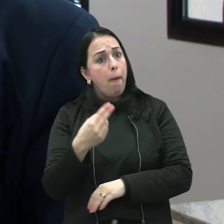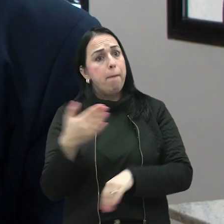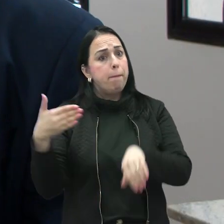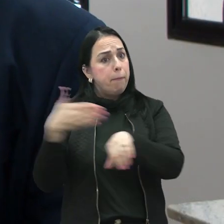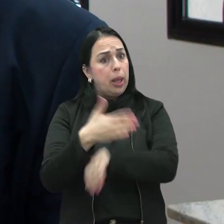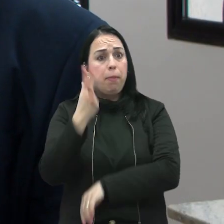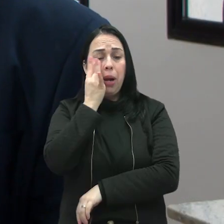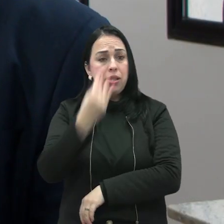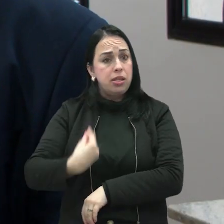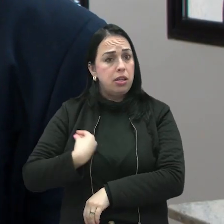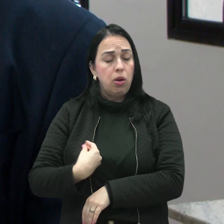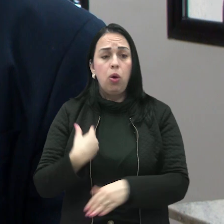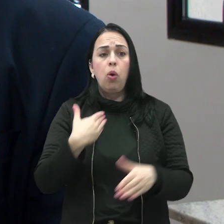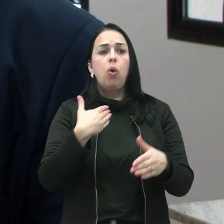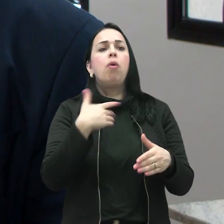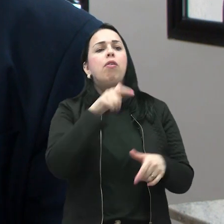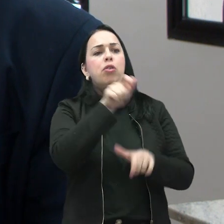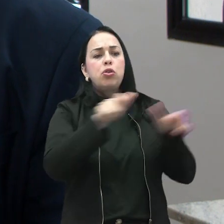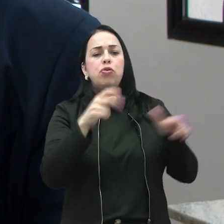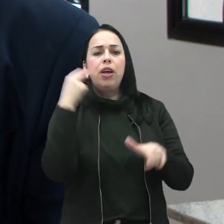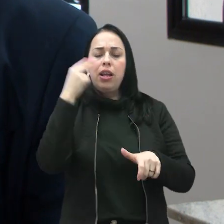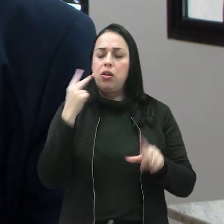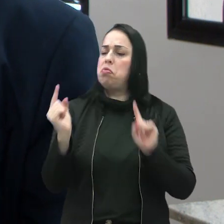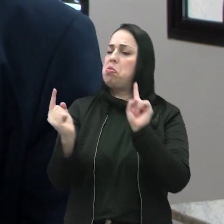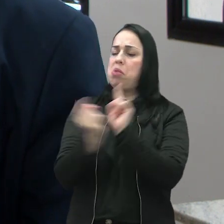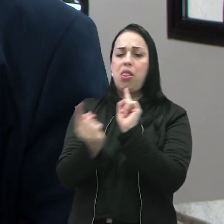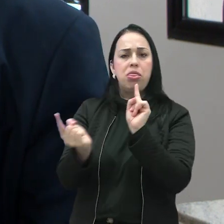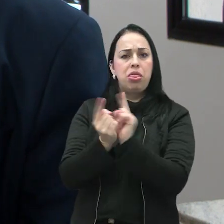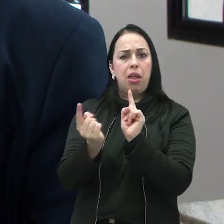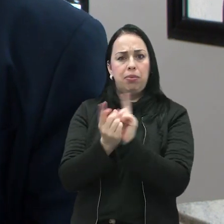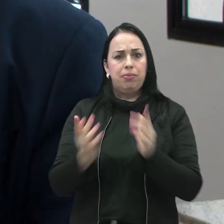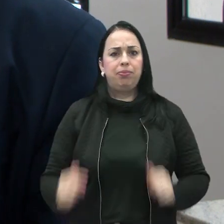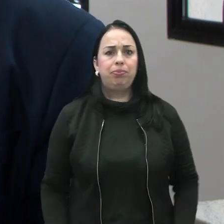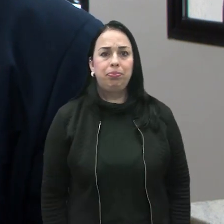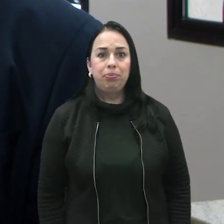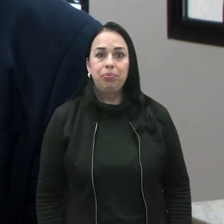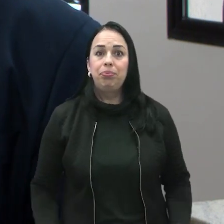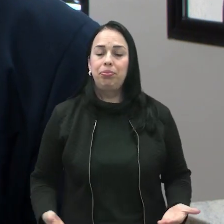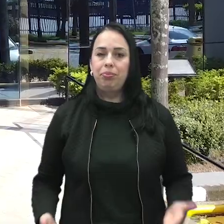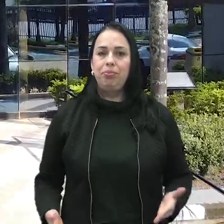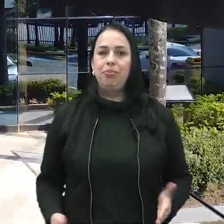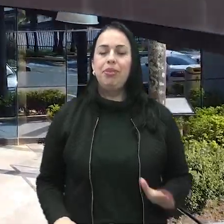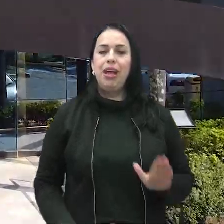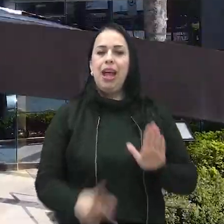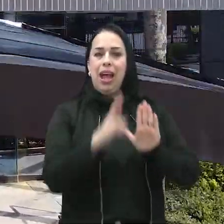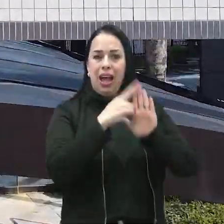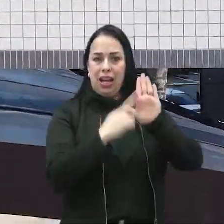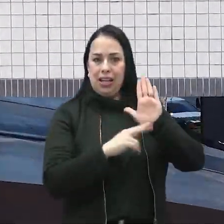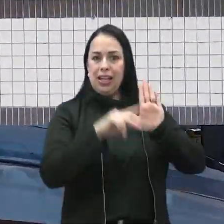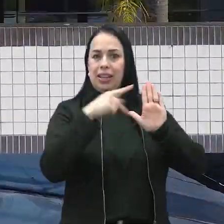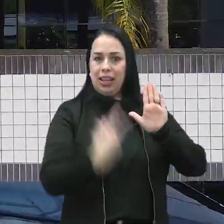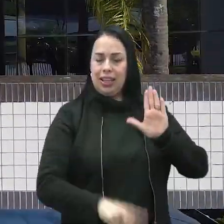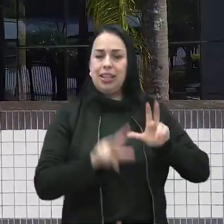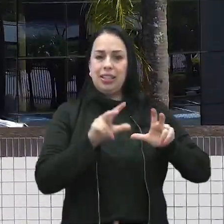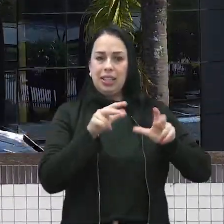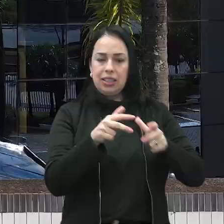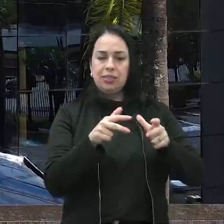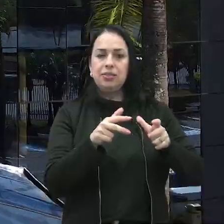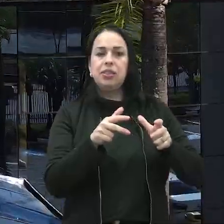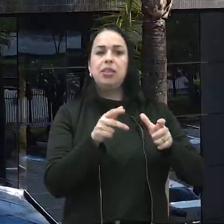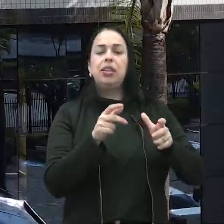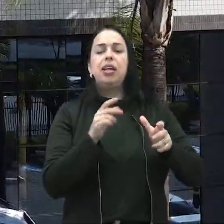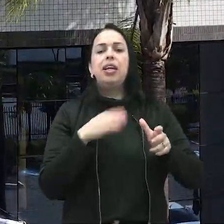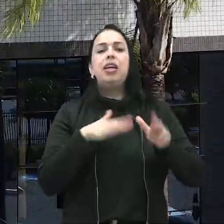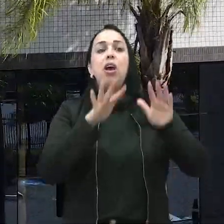aqui presencialmente, que um dos vereadores aqui da Câmara Municipal vão fazer o atendimento aí à população. Como determina o regimento interno, o